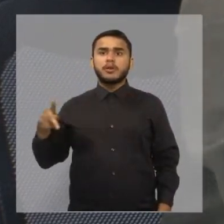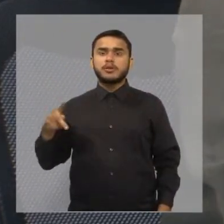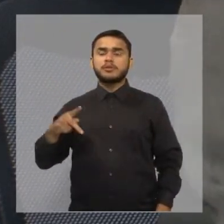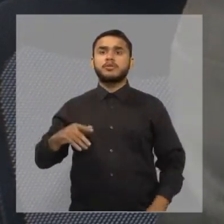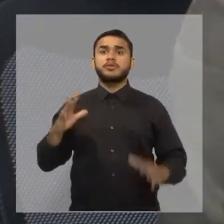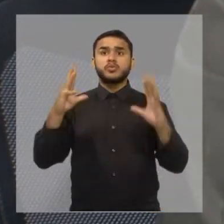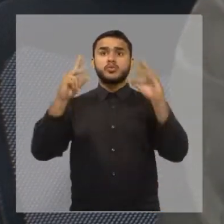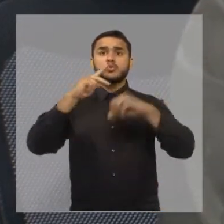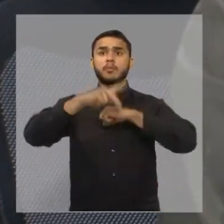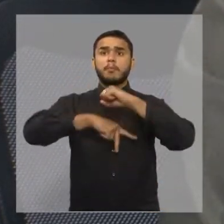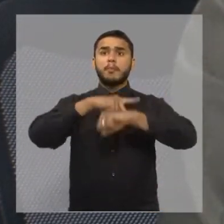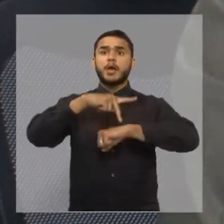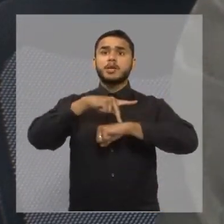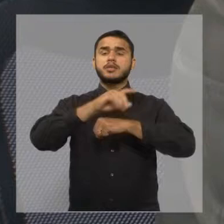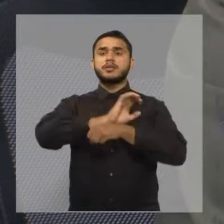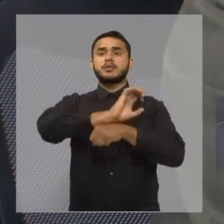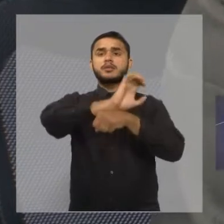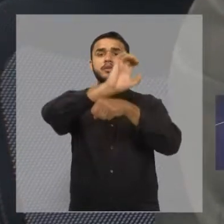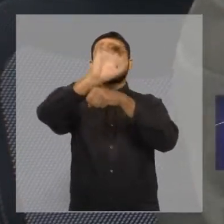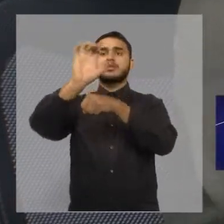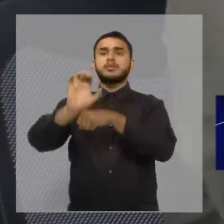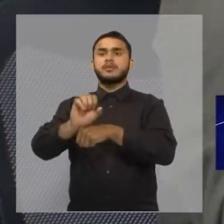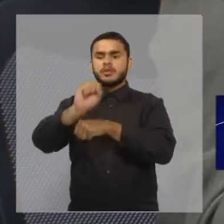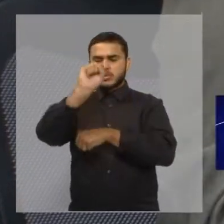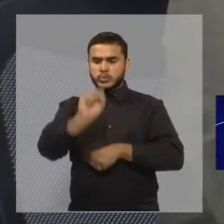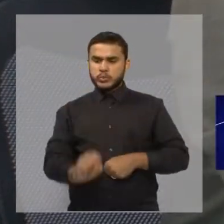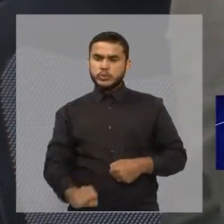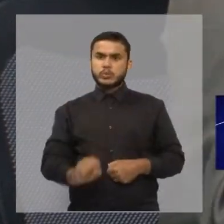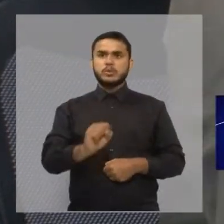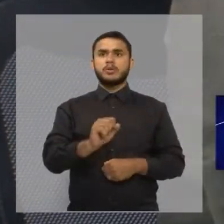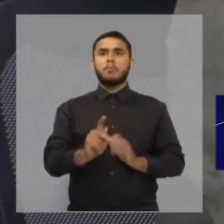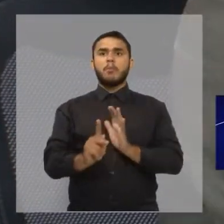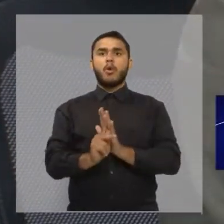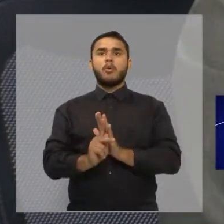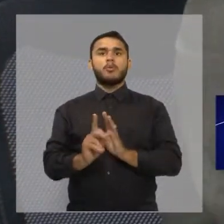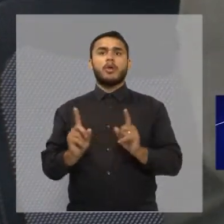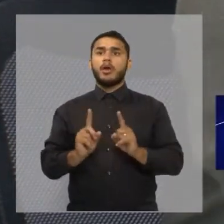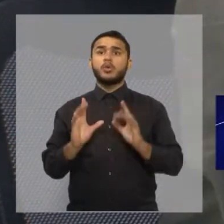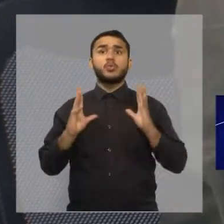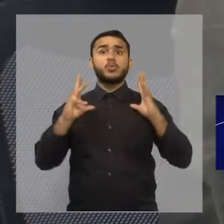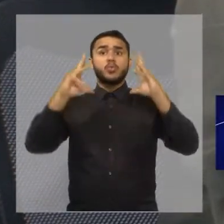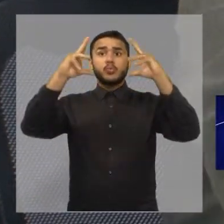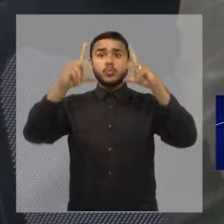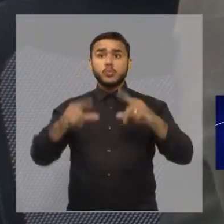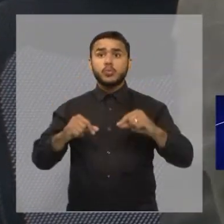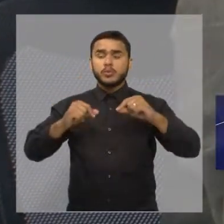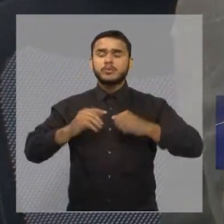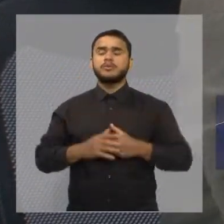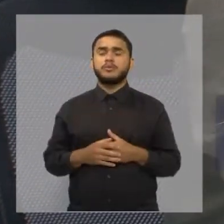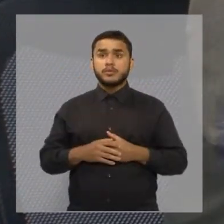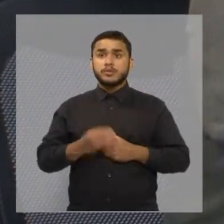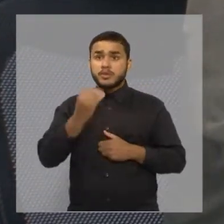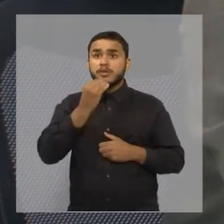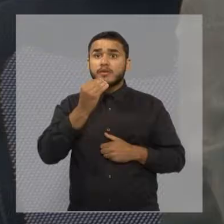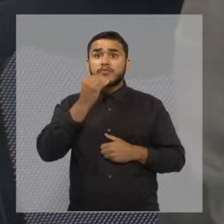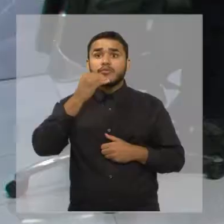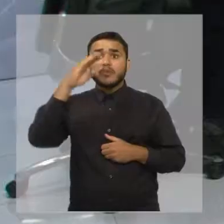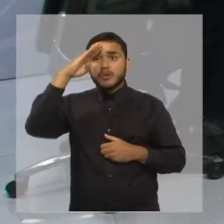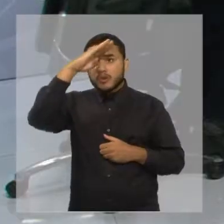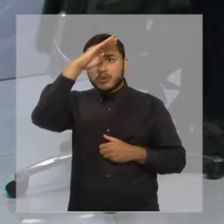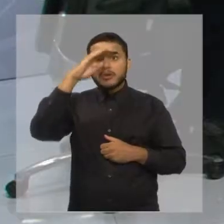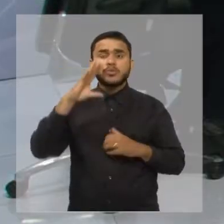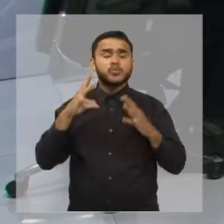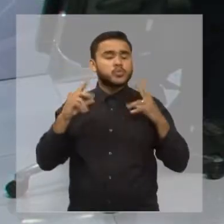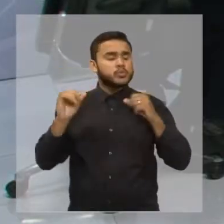presidente do país, não é presidente de familiares e de seus grupos, tem que legislar de fato para o país como um todo.